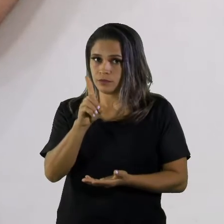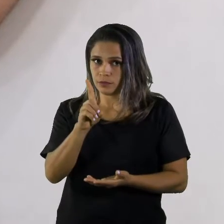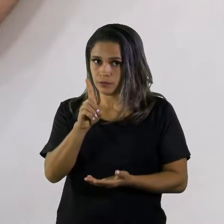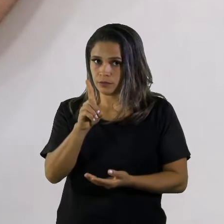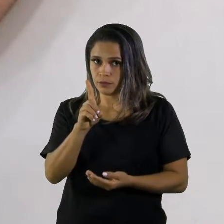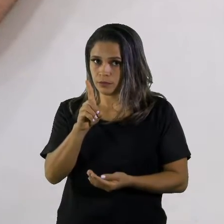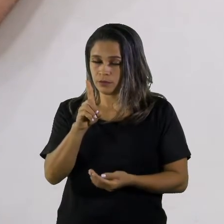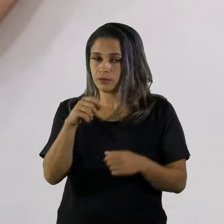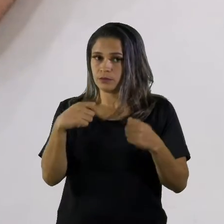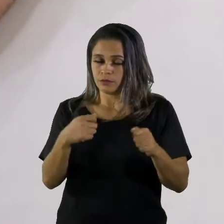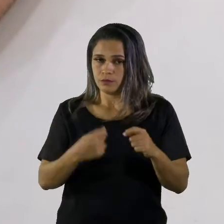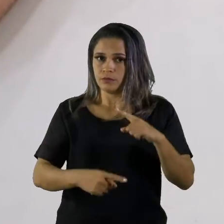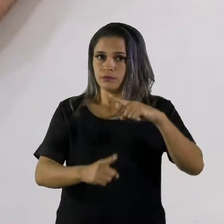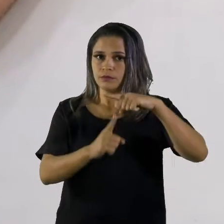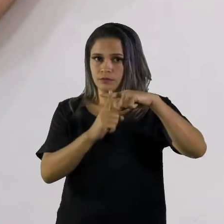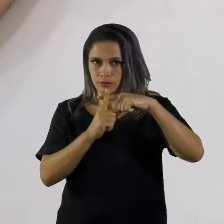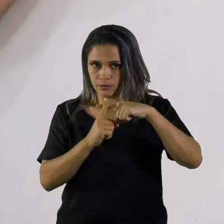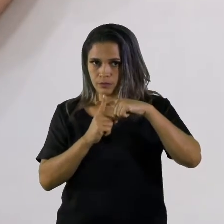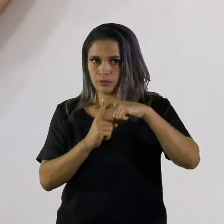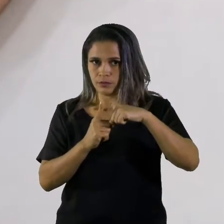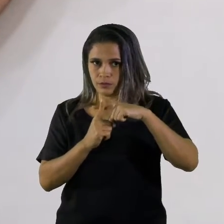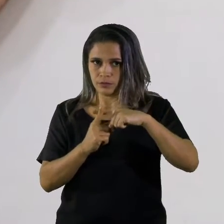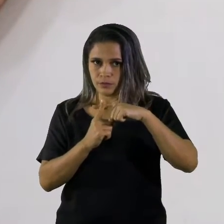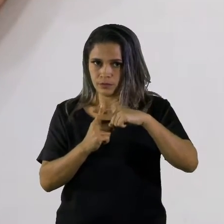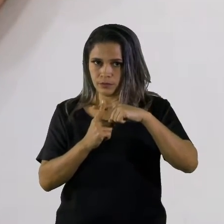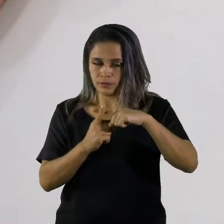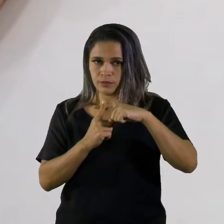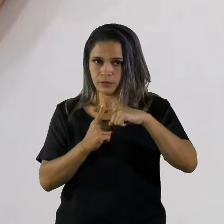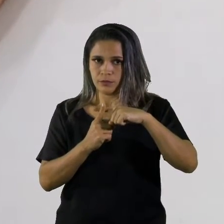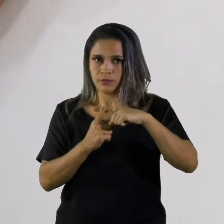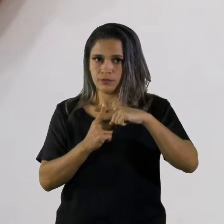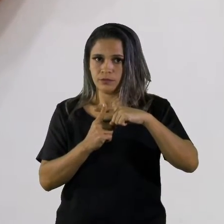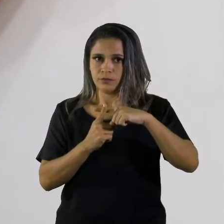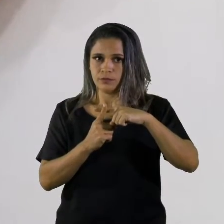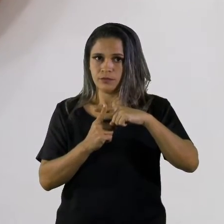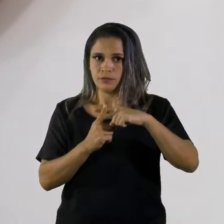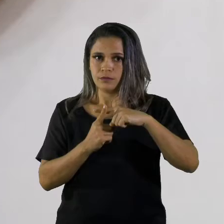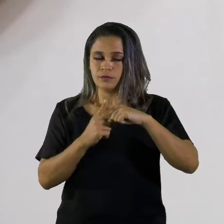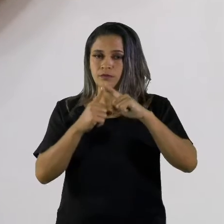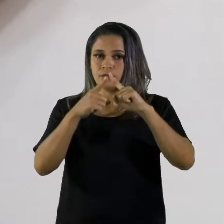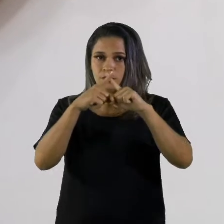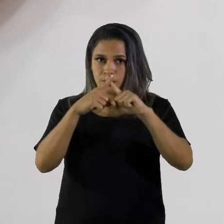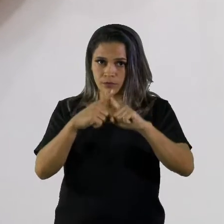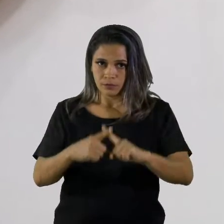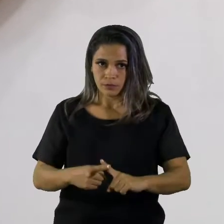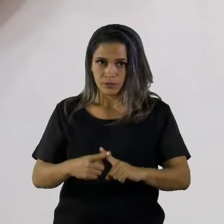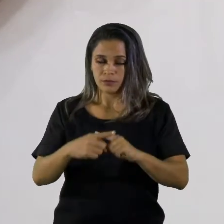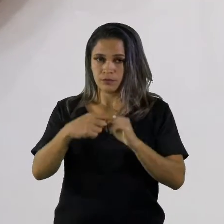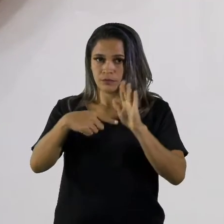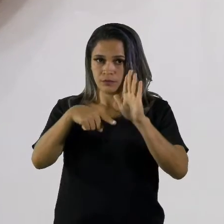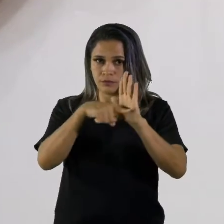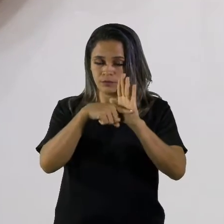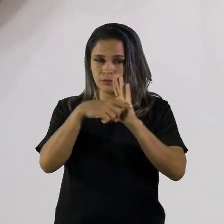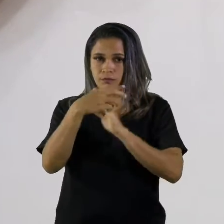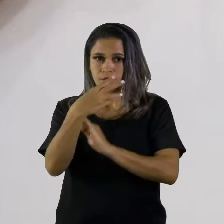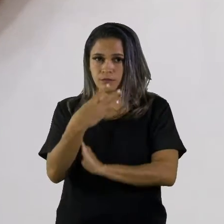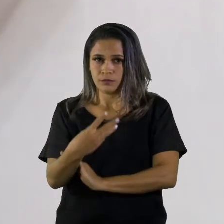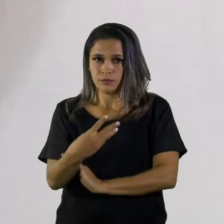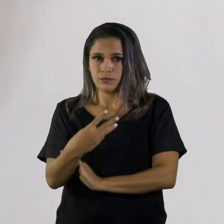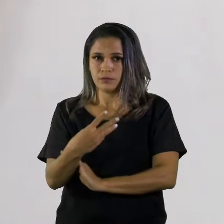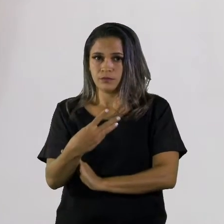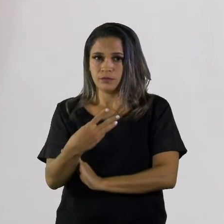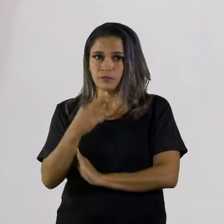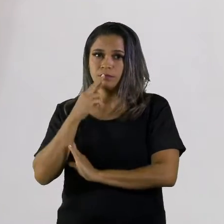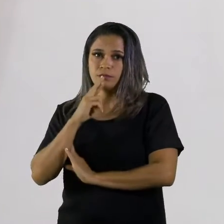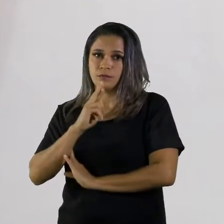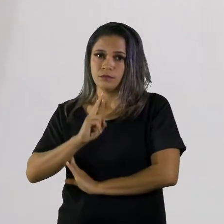número positivo, certo? Um número positivo, que multiplicado por menos 3 resulte